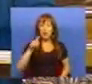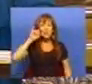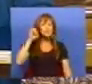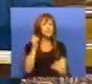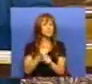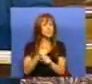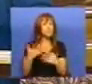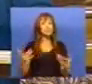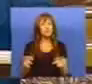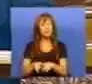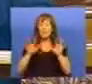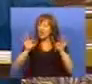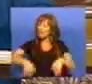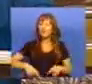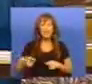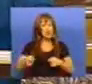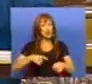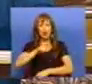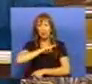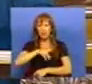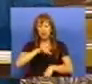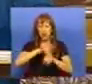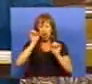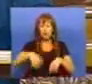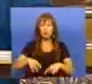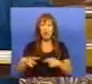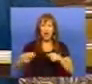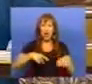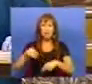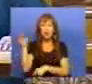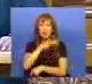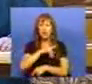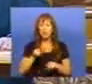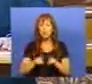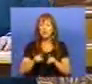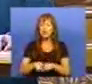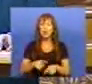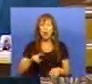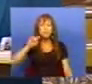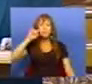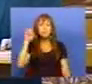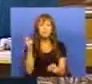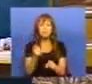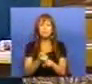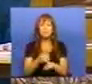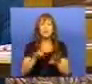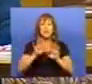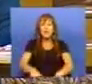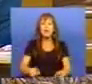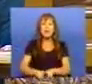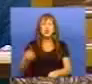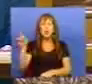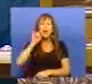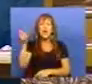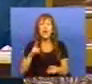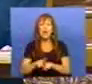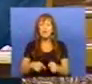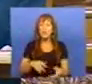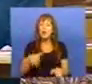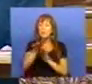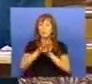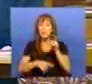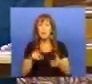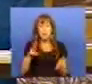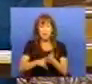reclama o fim da gestão privada do Hospital Amador Assintra e a suspensão e revisão do programa das PPP aprovado pelo